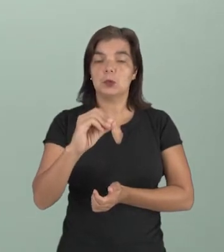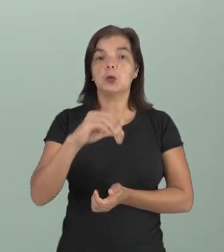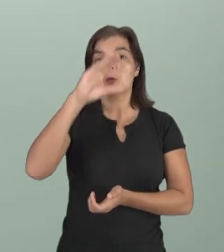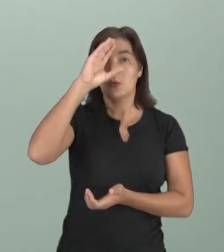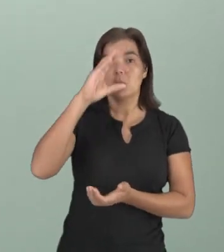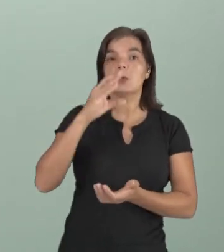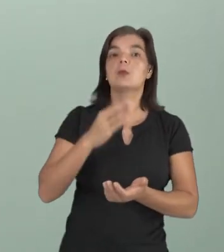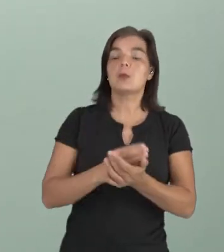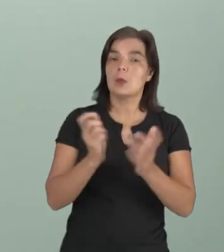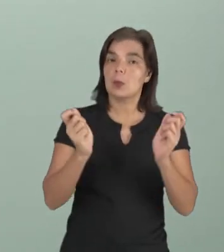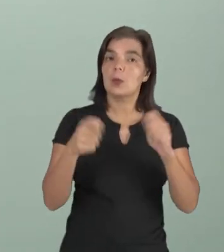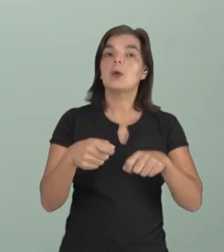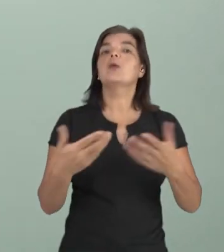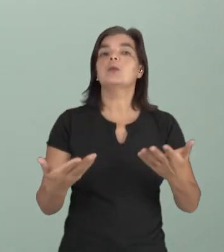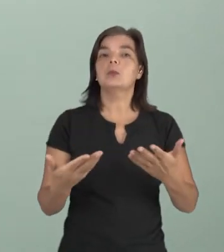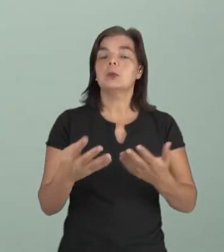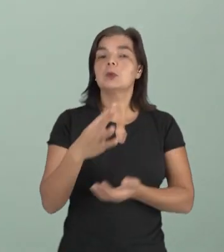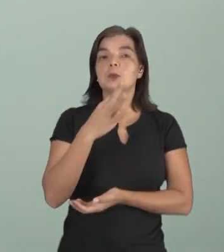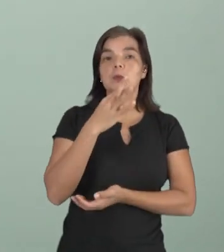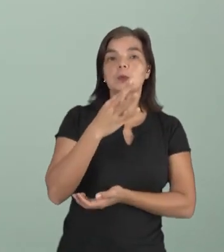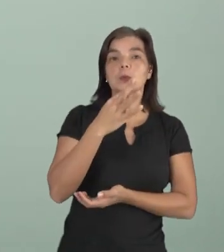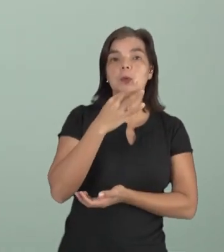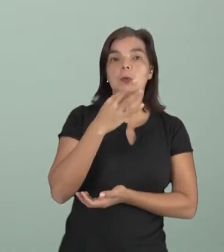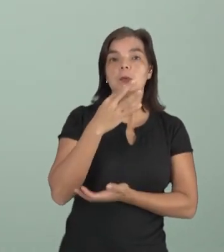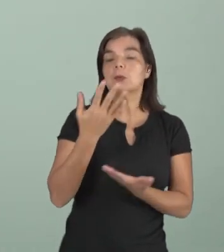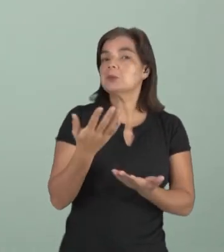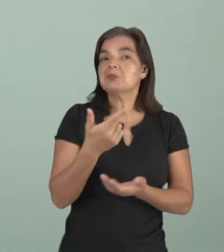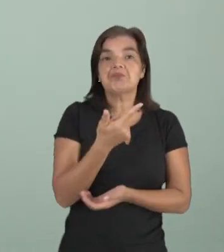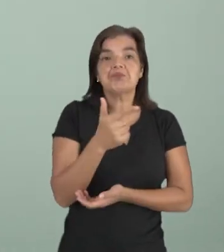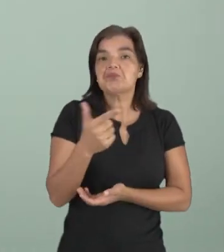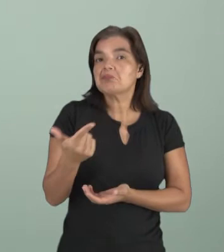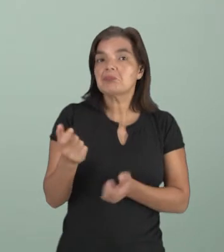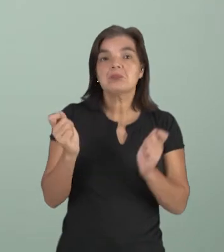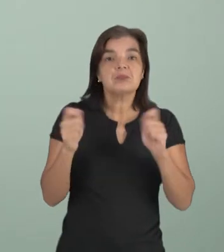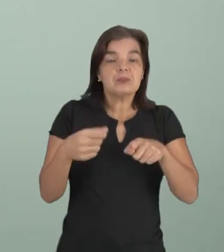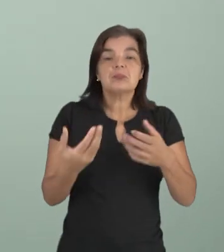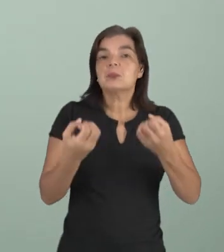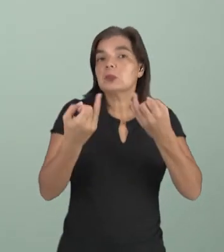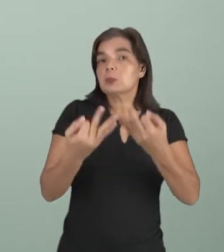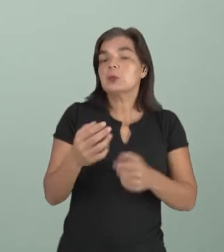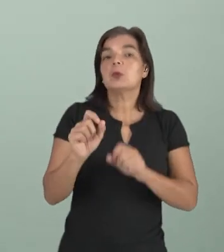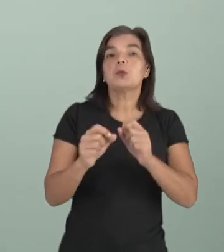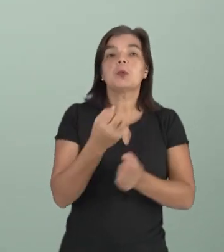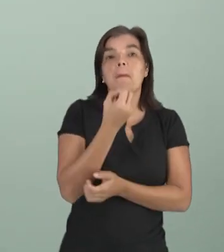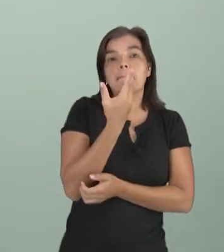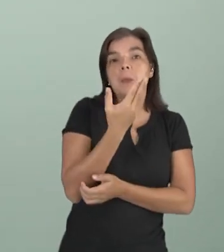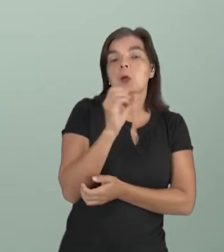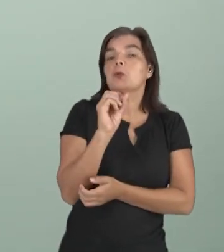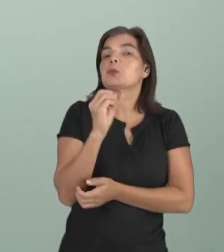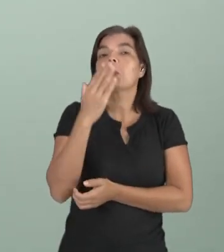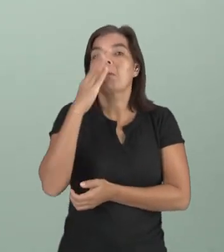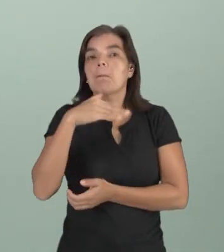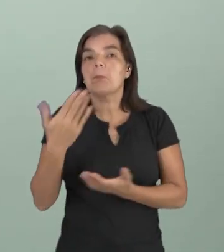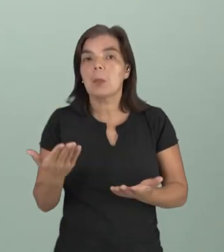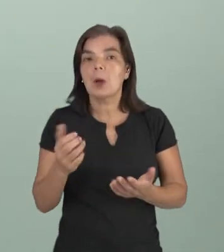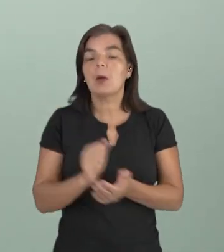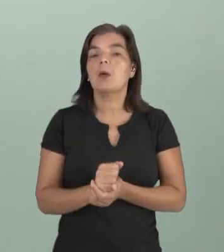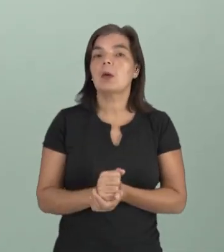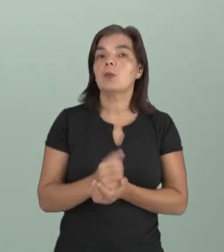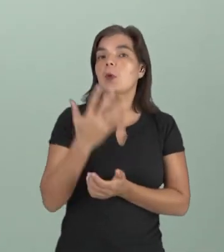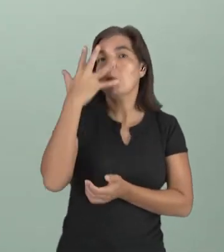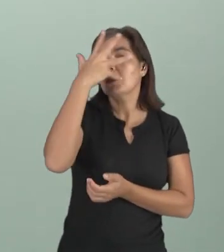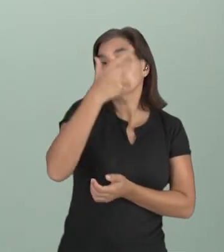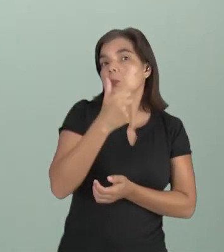não acredita na possibilidade de conhecer, então não é possível definir o que é o bem, o que é o mal, o que é